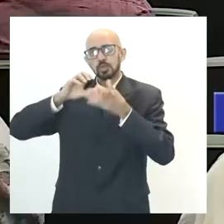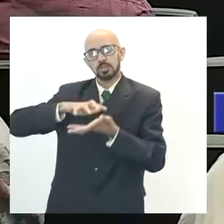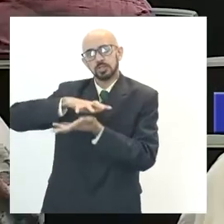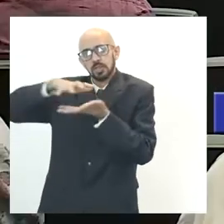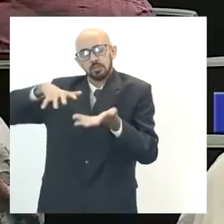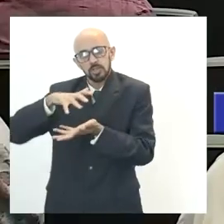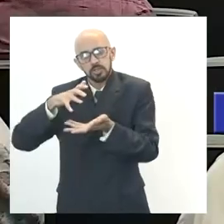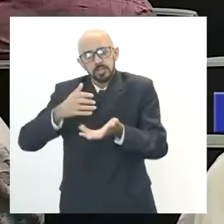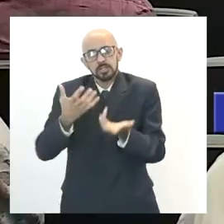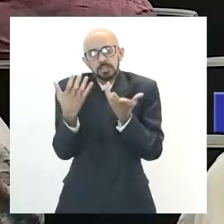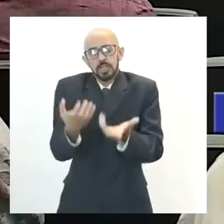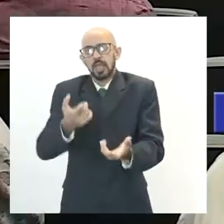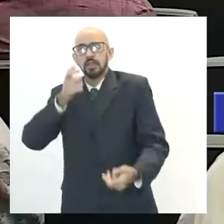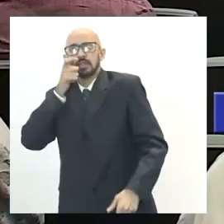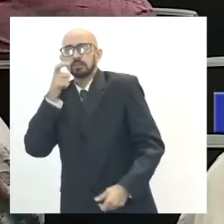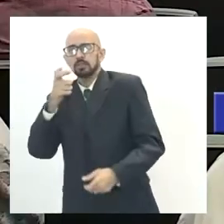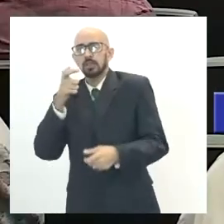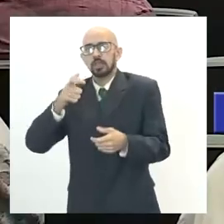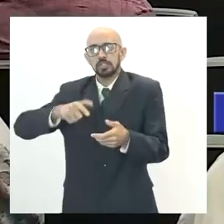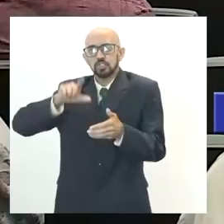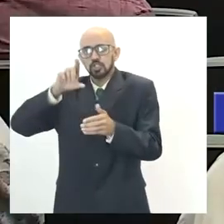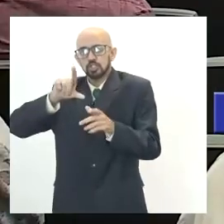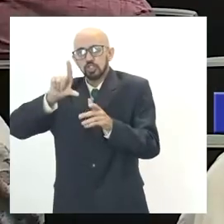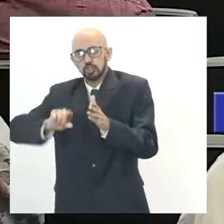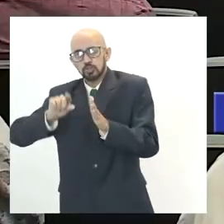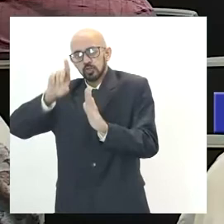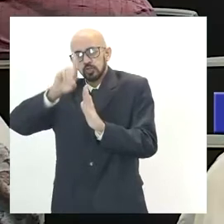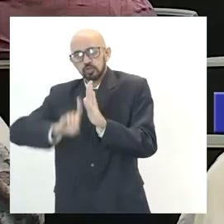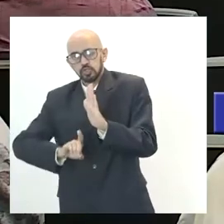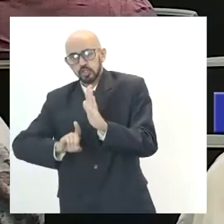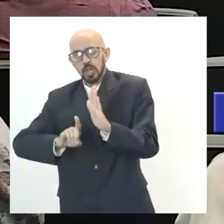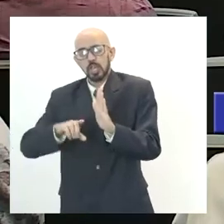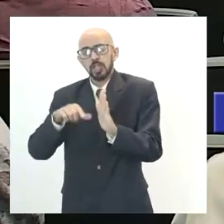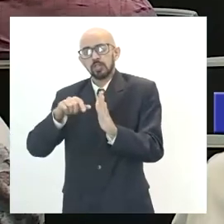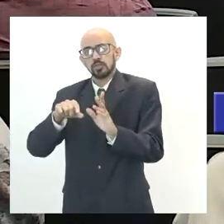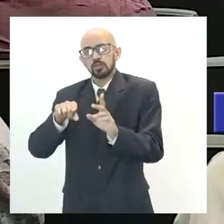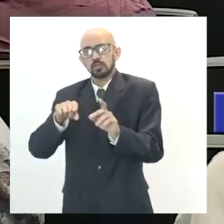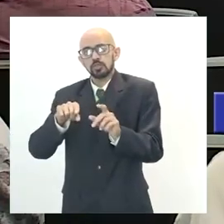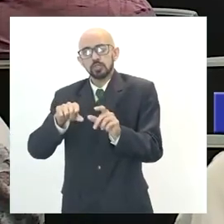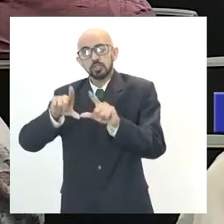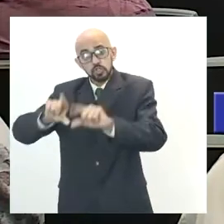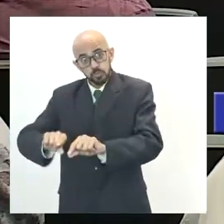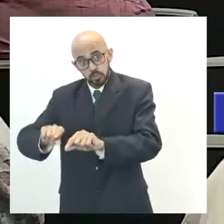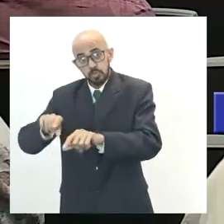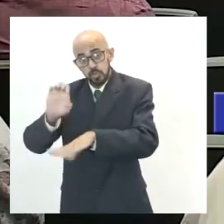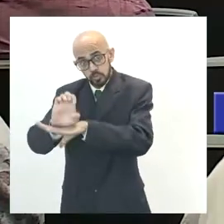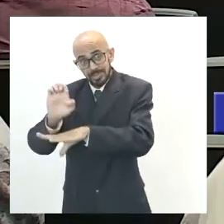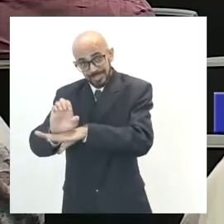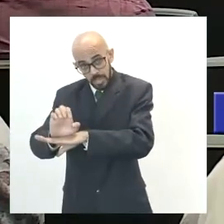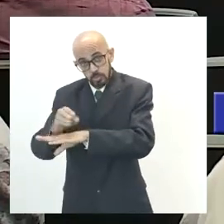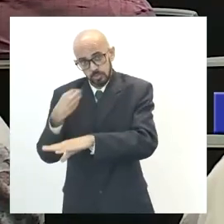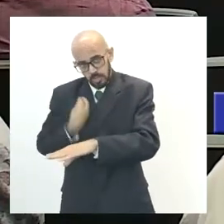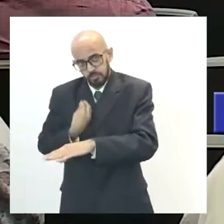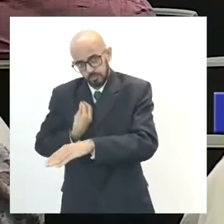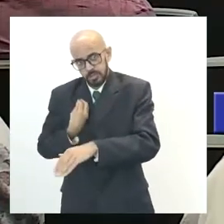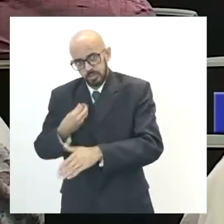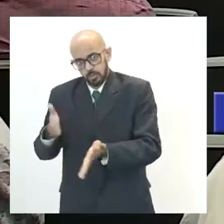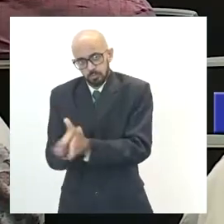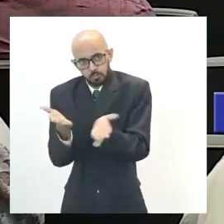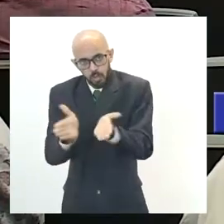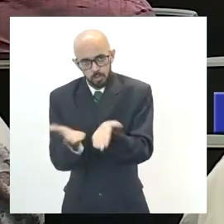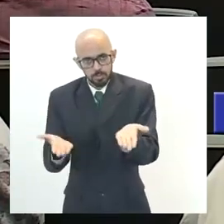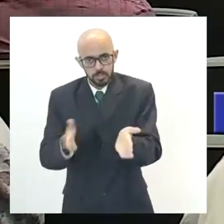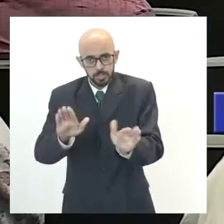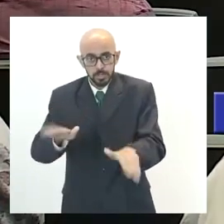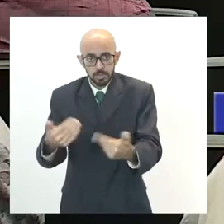pretendem tirar o direito dos servidores de diminuir a figura do Estado dentro da vida do pobre então do jejus que